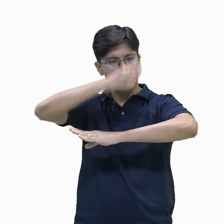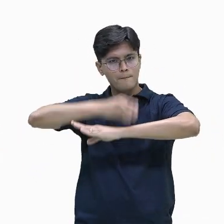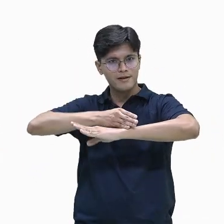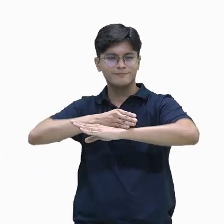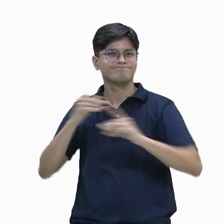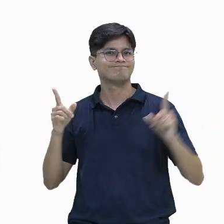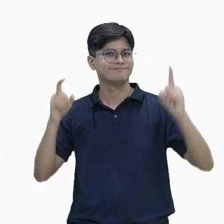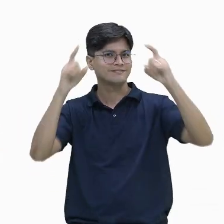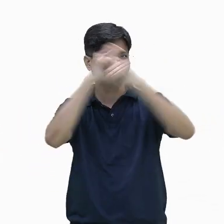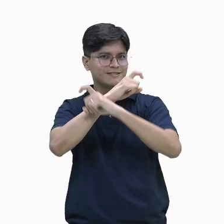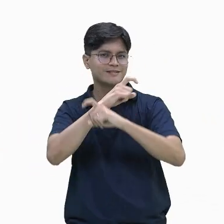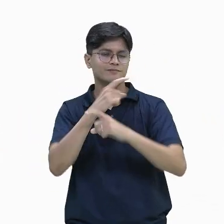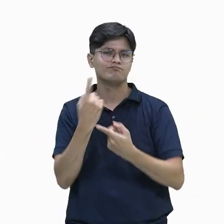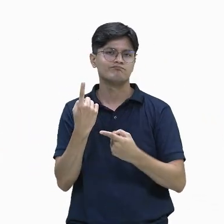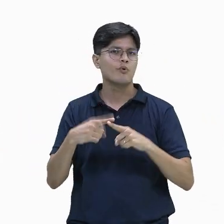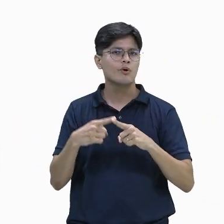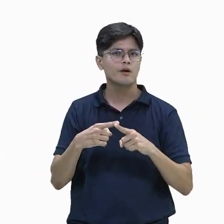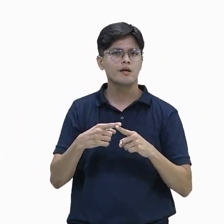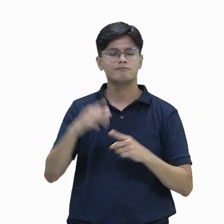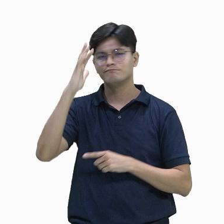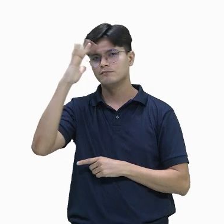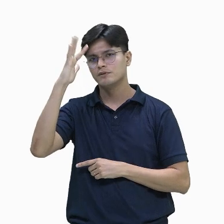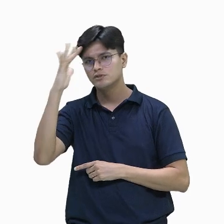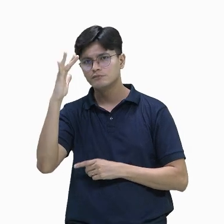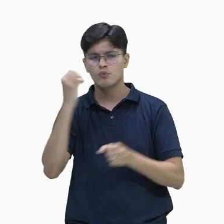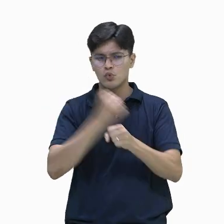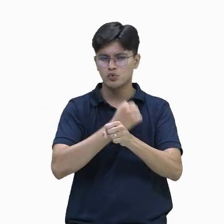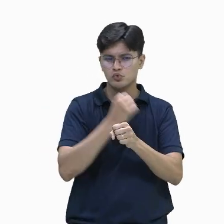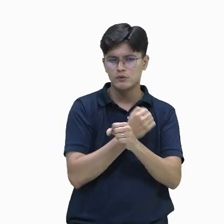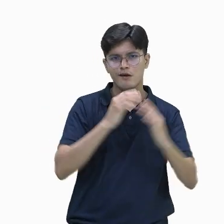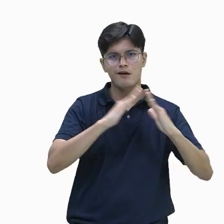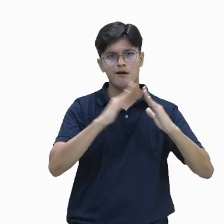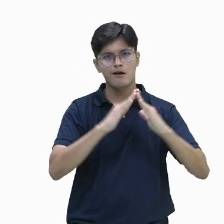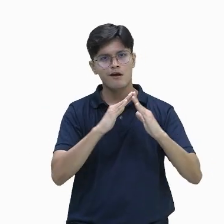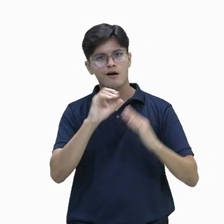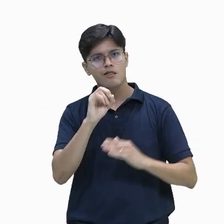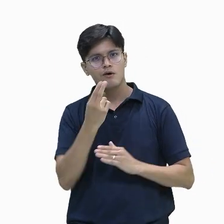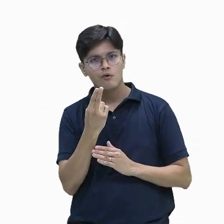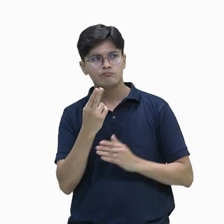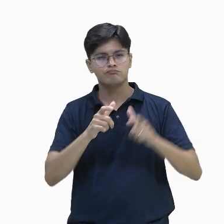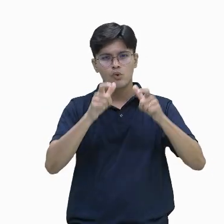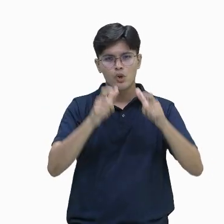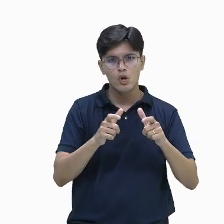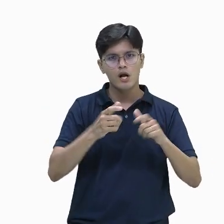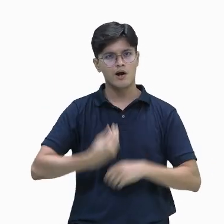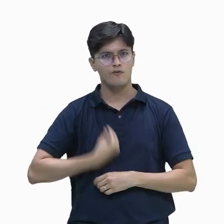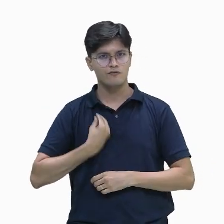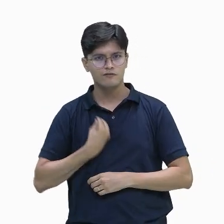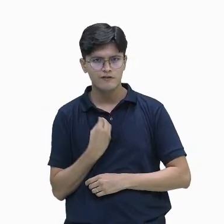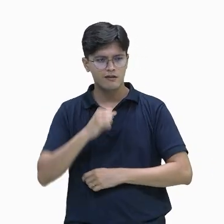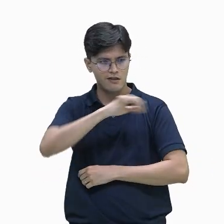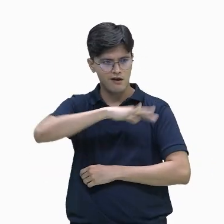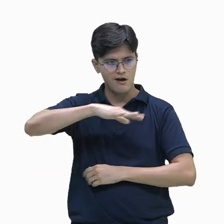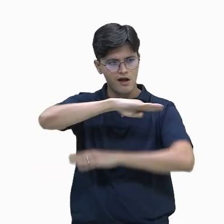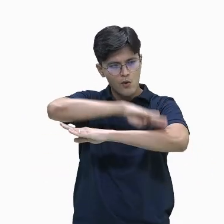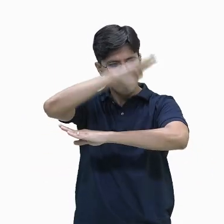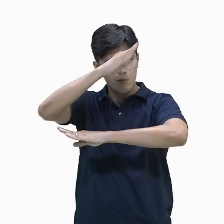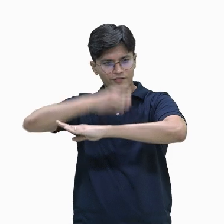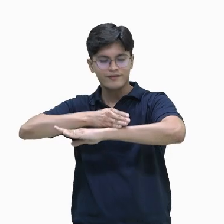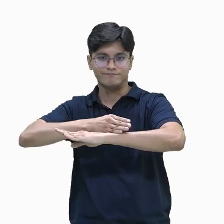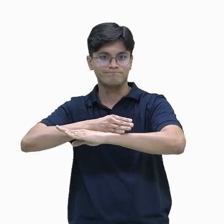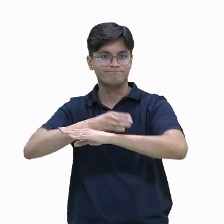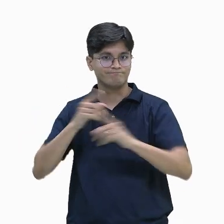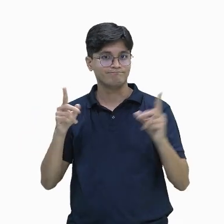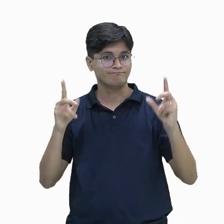uma moradia numa área de montanha, né? Então, a gente vai falando sobre cada uma das formas de ocupação em cada uma dessas formas de